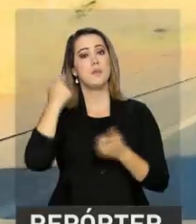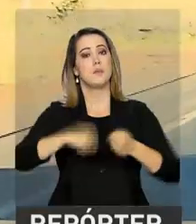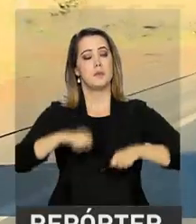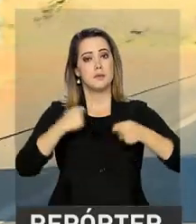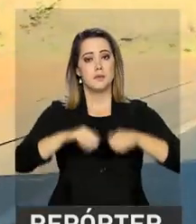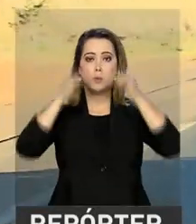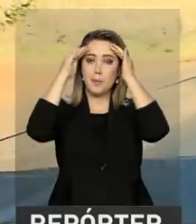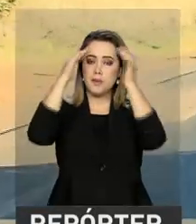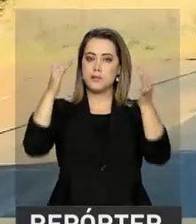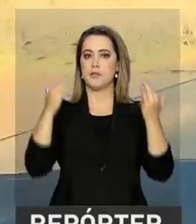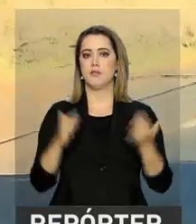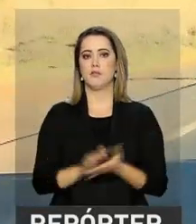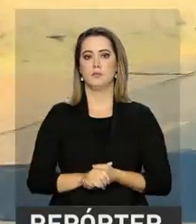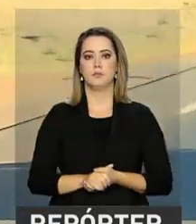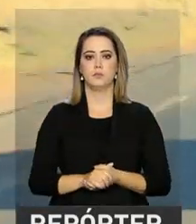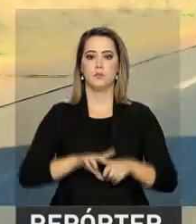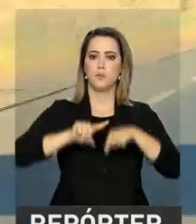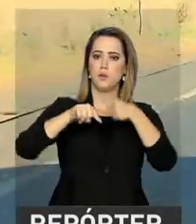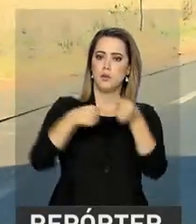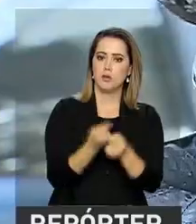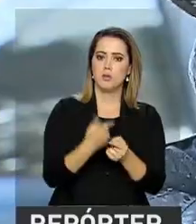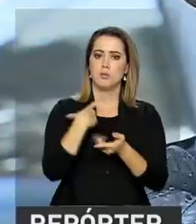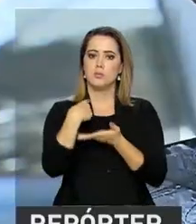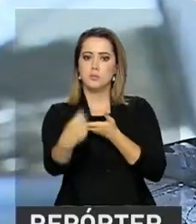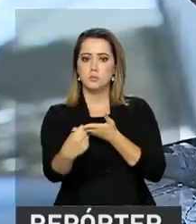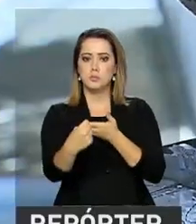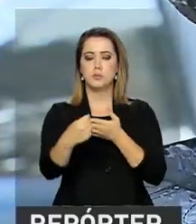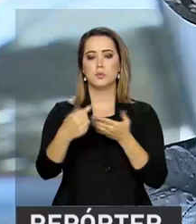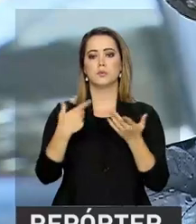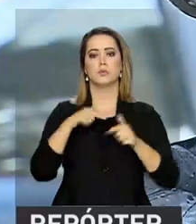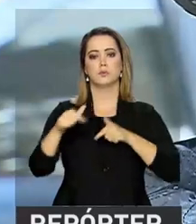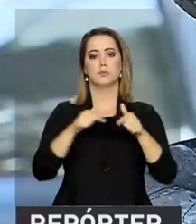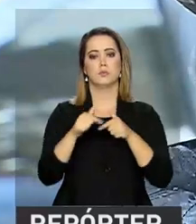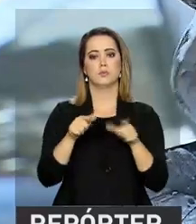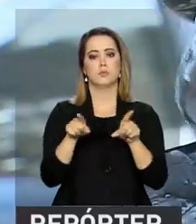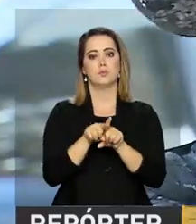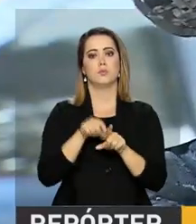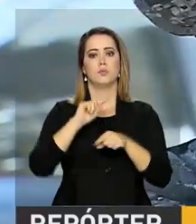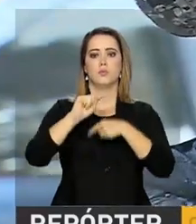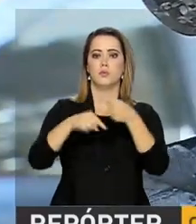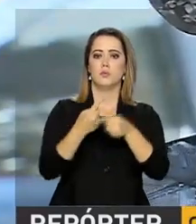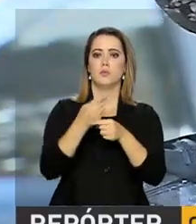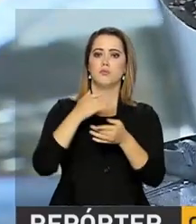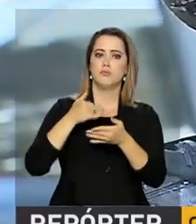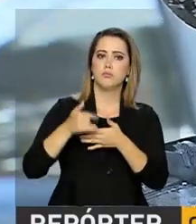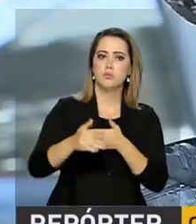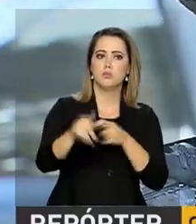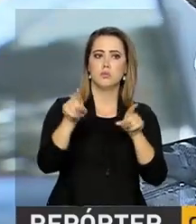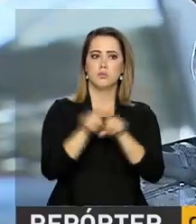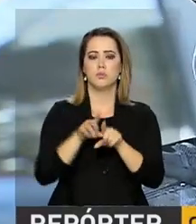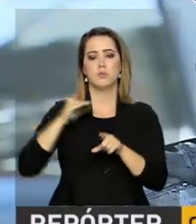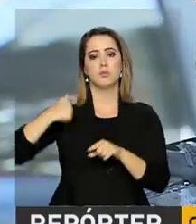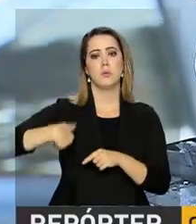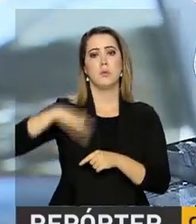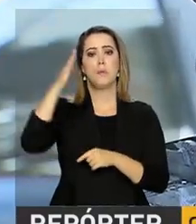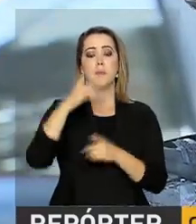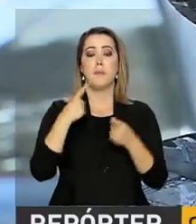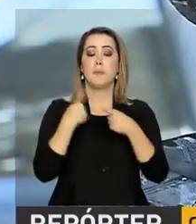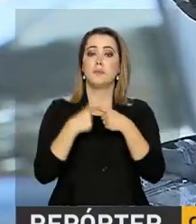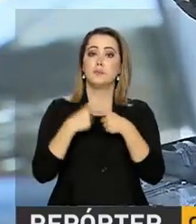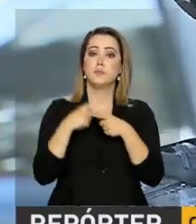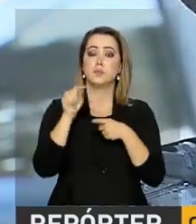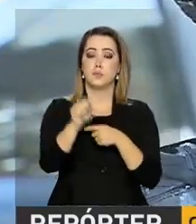cumprir. e depois saíram em missão. Apesar de ser um pouco diferenciada das demais, mas eh devido